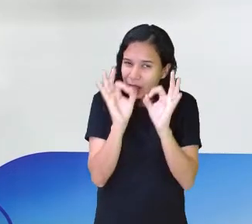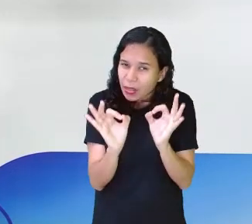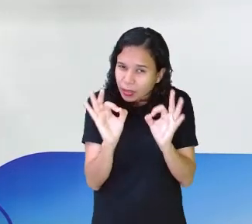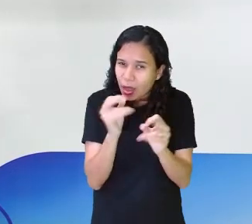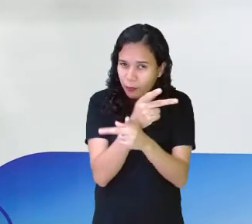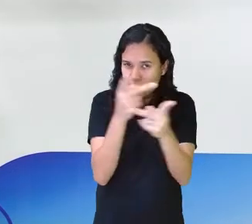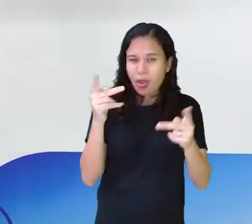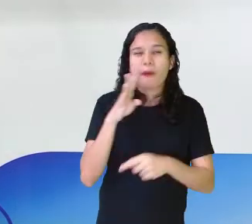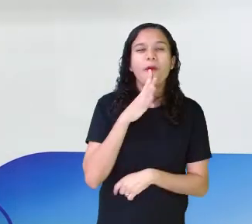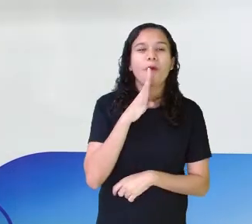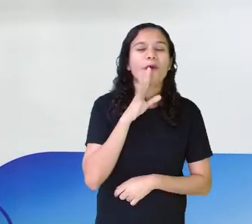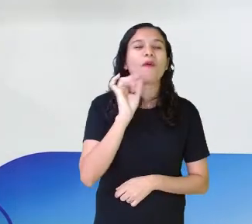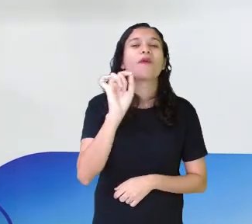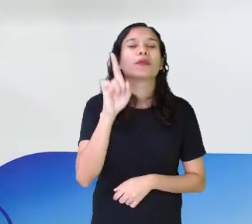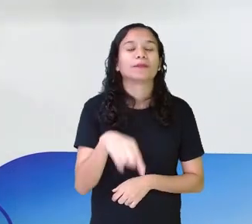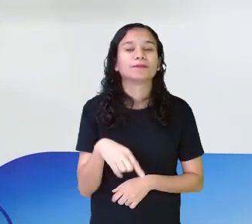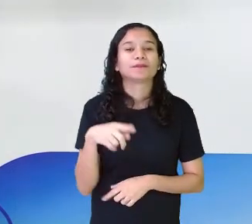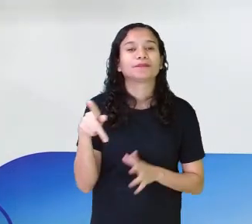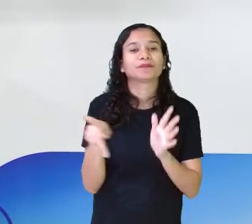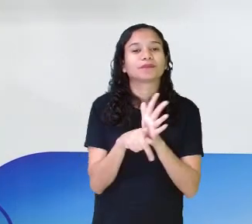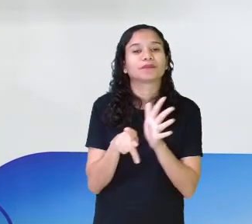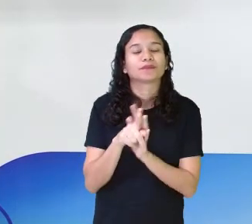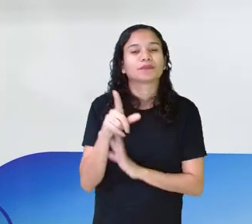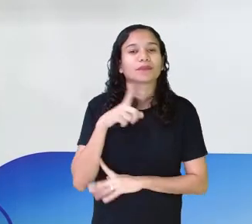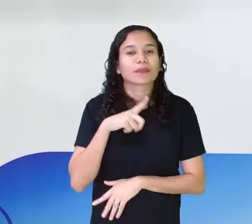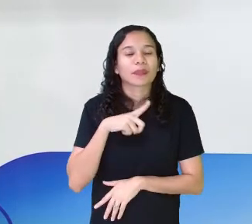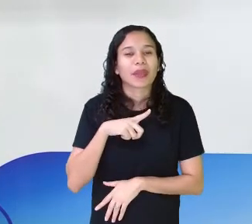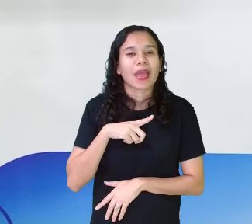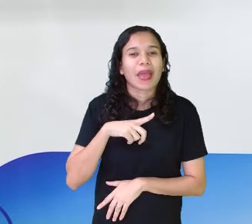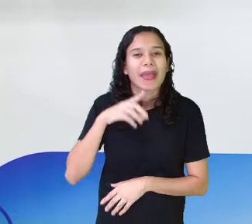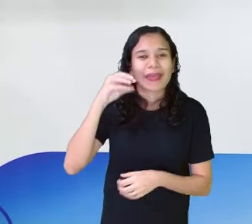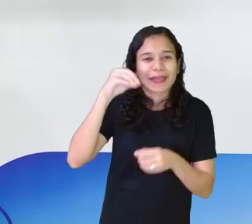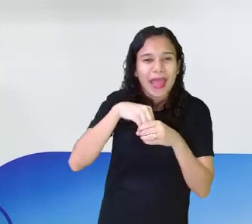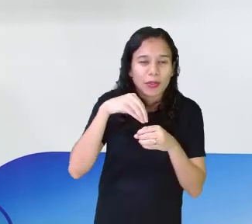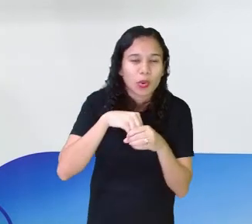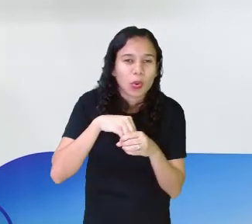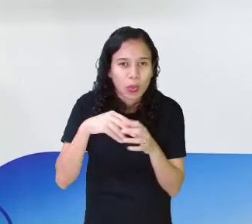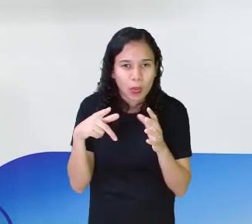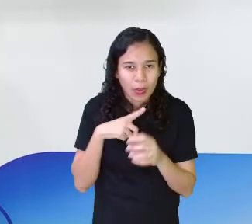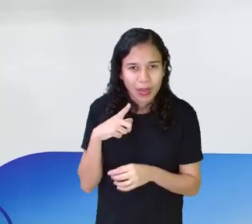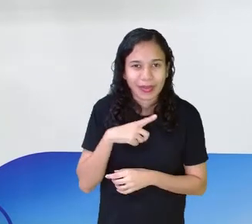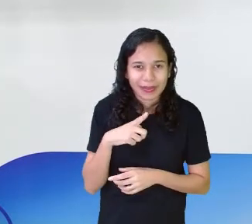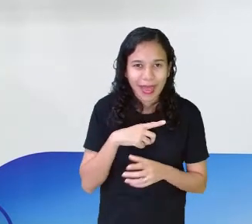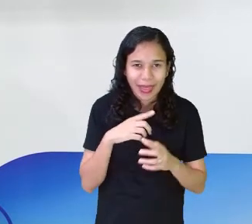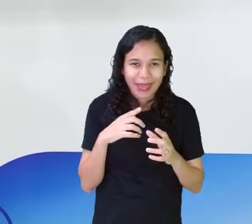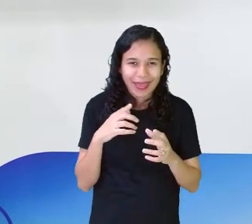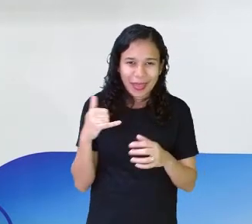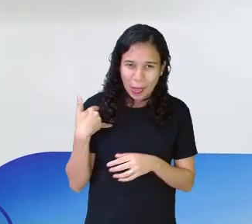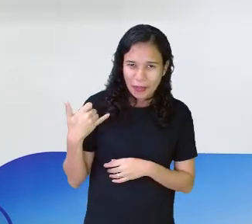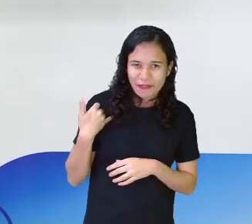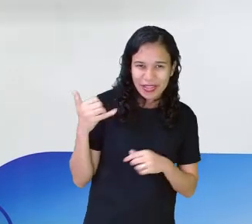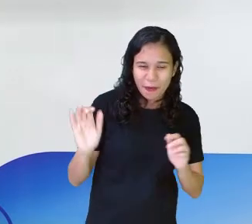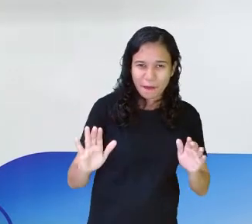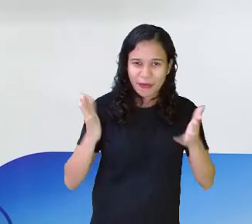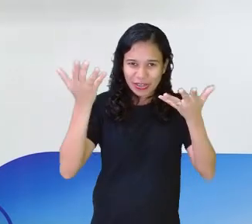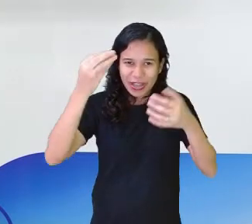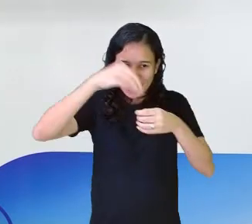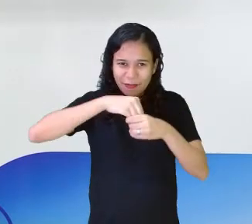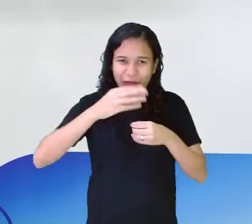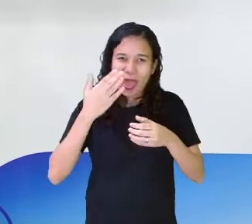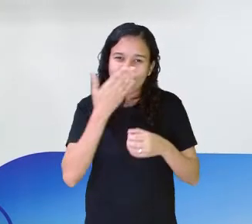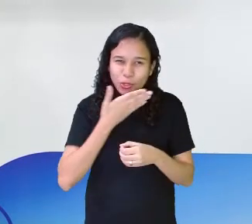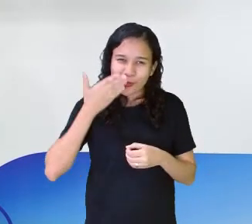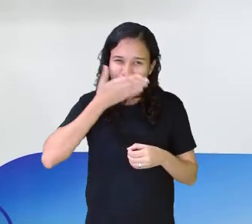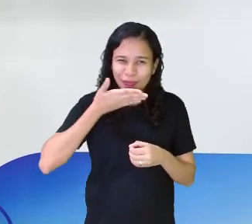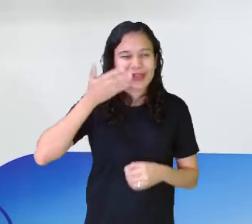você conhece. Aquelas embalagens que vêm bombons dentro durante os aniversários. Eu acho que